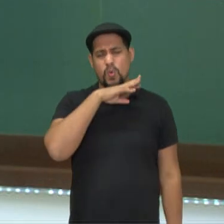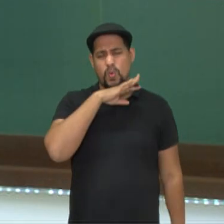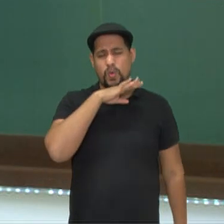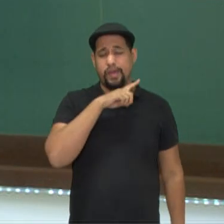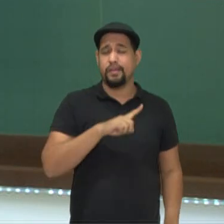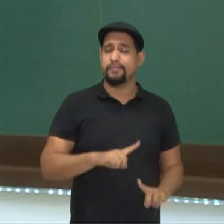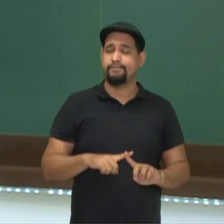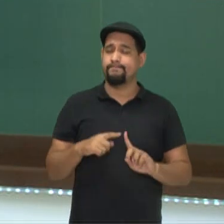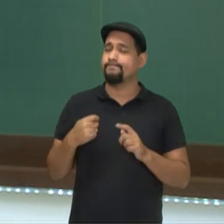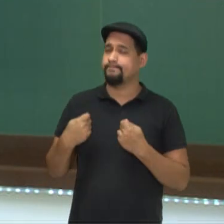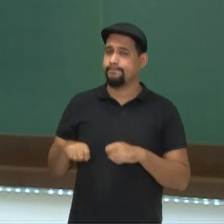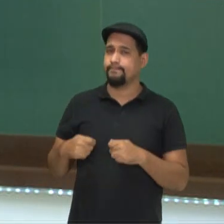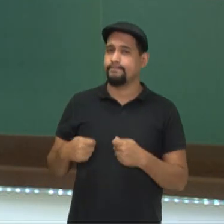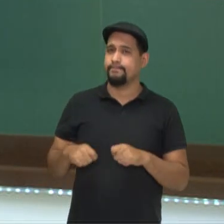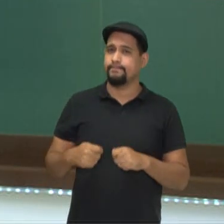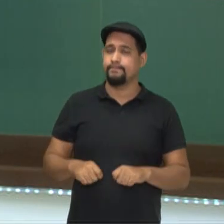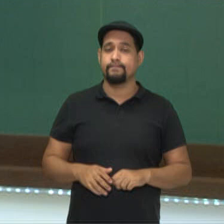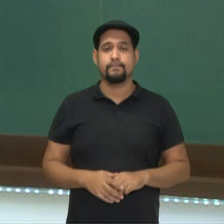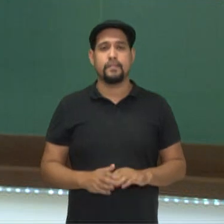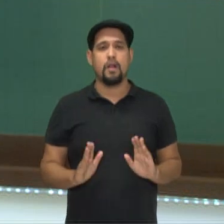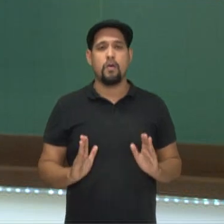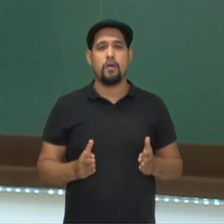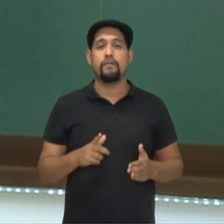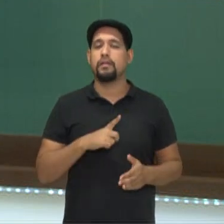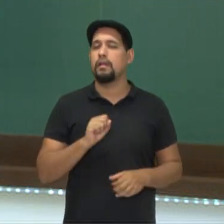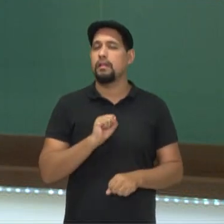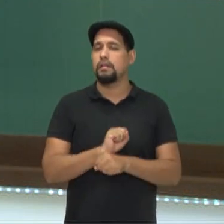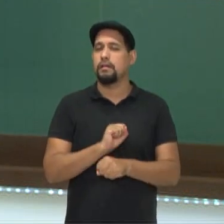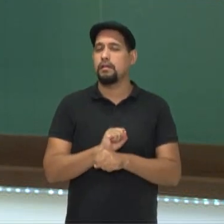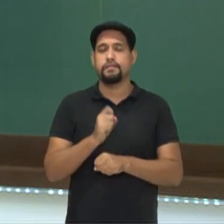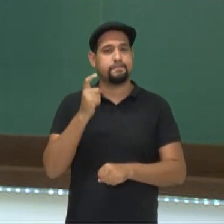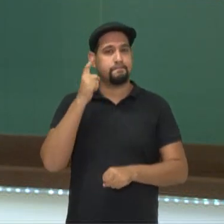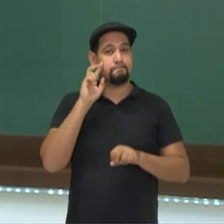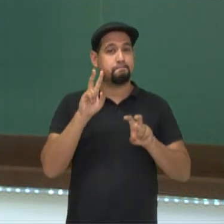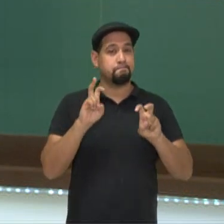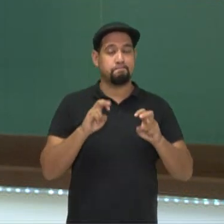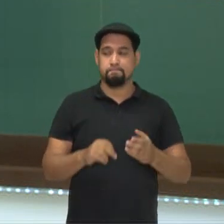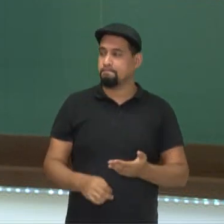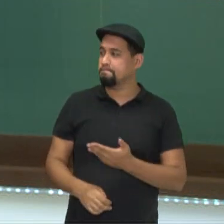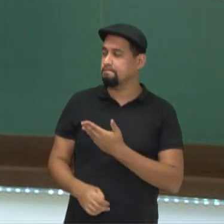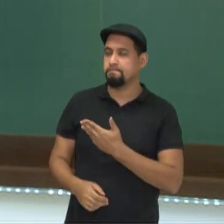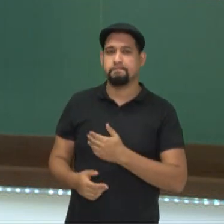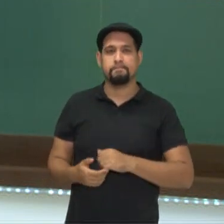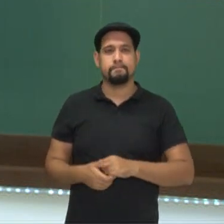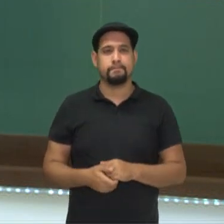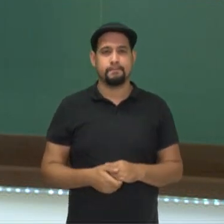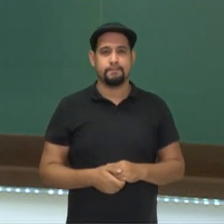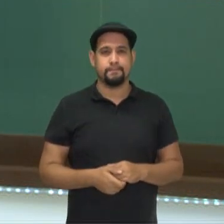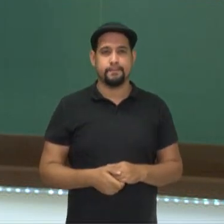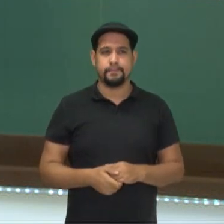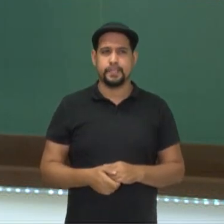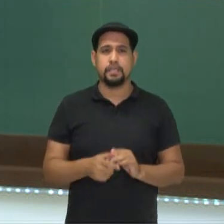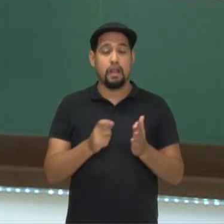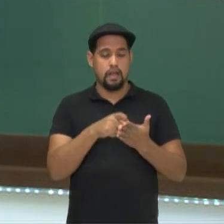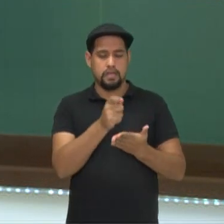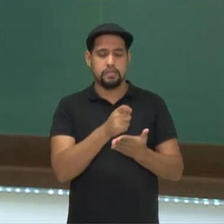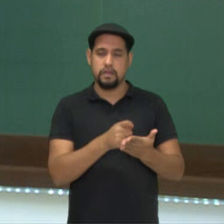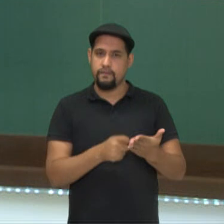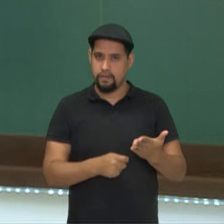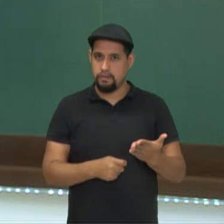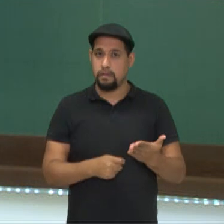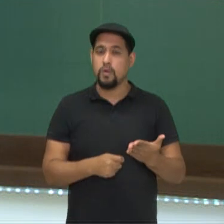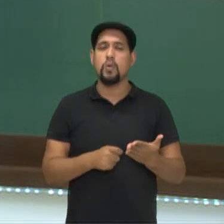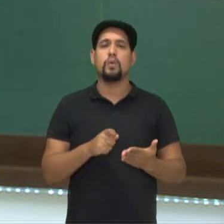era necessário. Então agora você vai ter um tempo para pensar sobre essa questão, tá bom? E escrever para